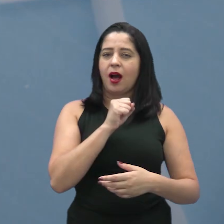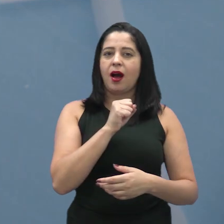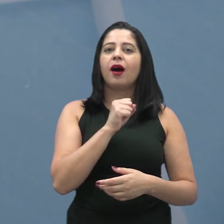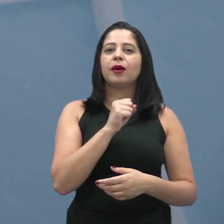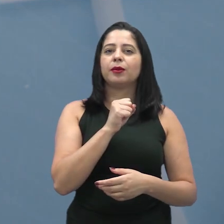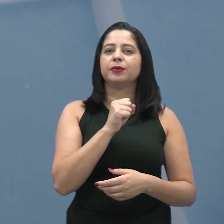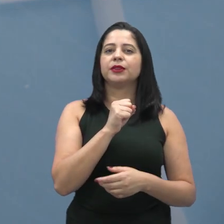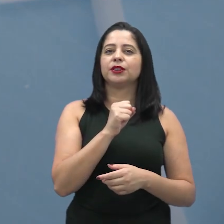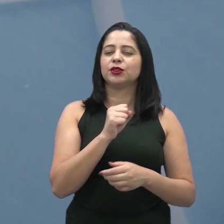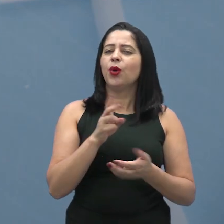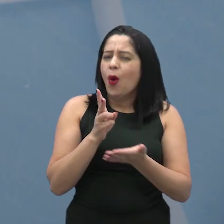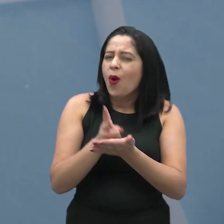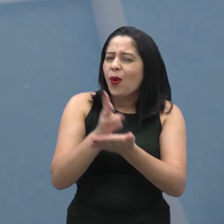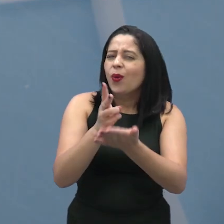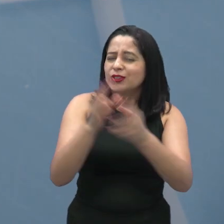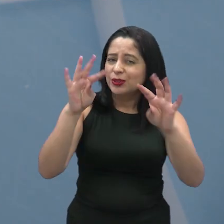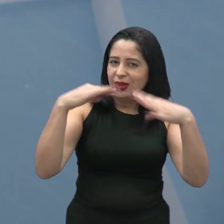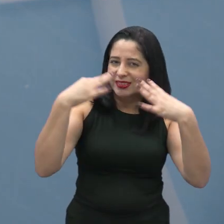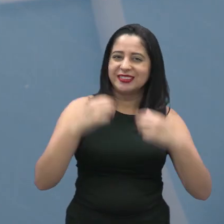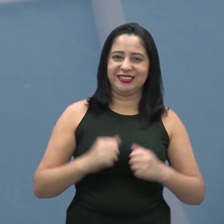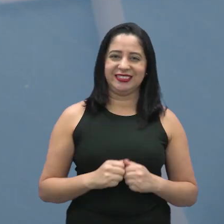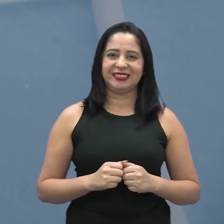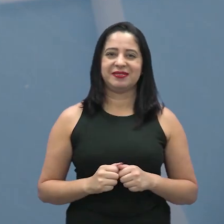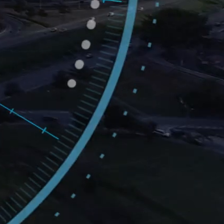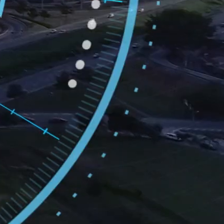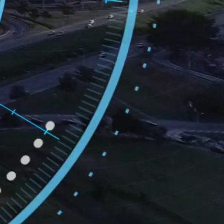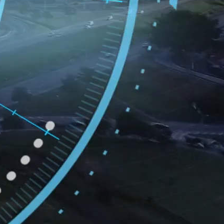rapidinho, gente, fique com a gente porque voltamos já.